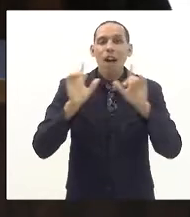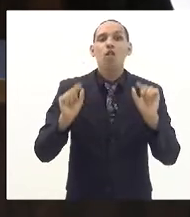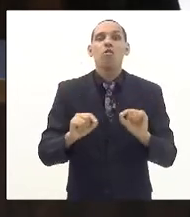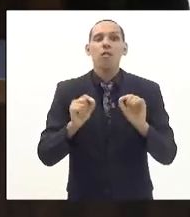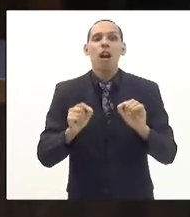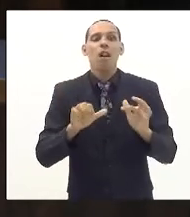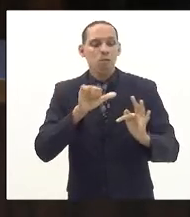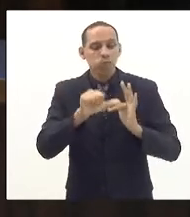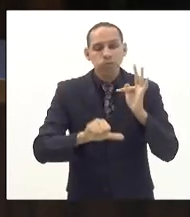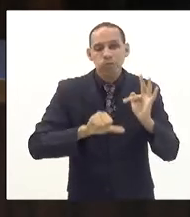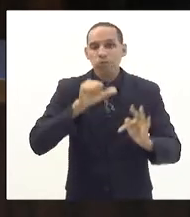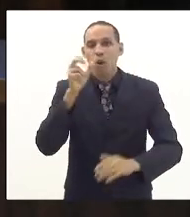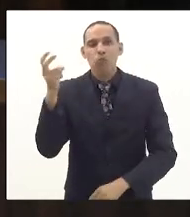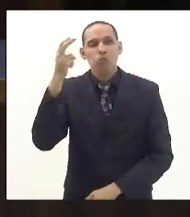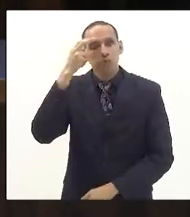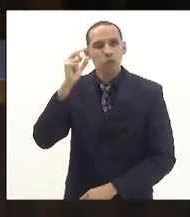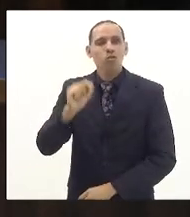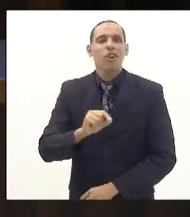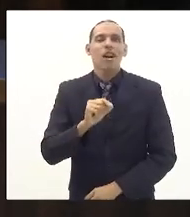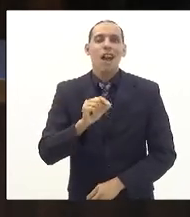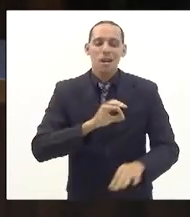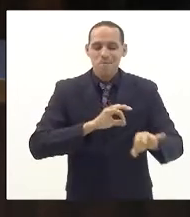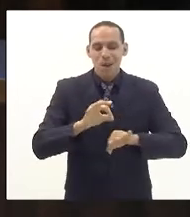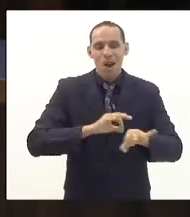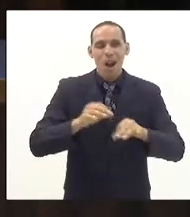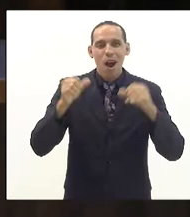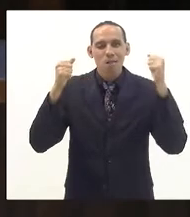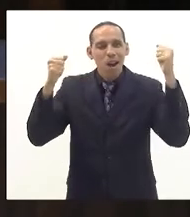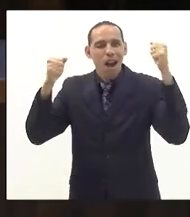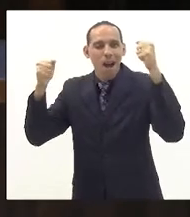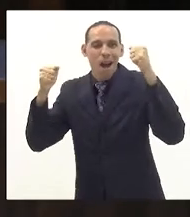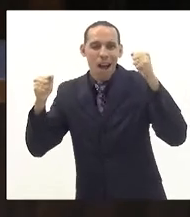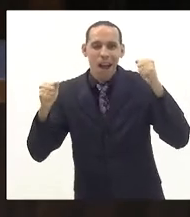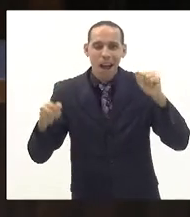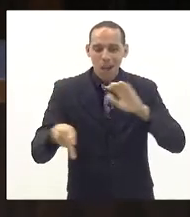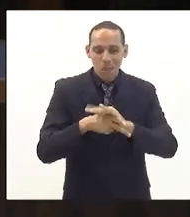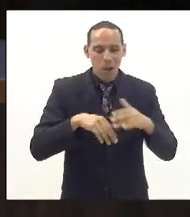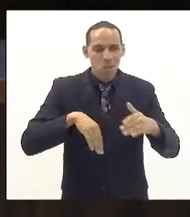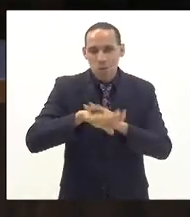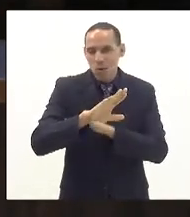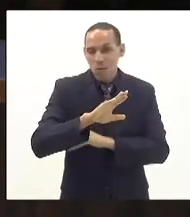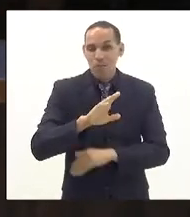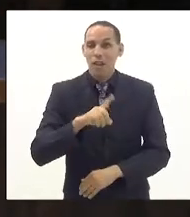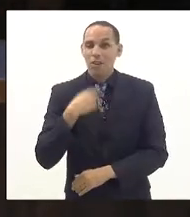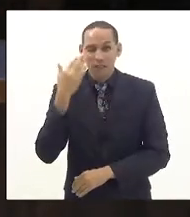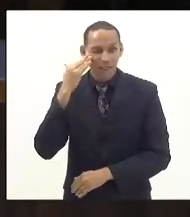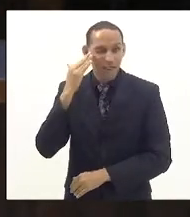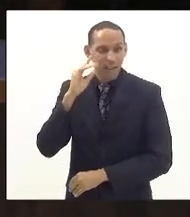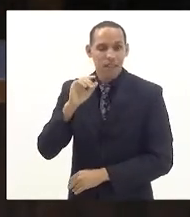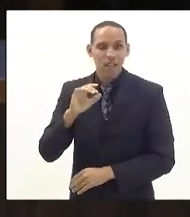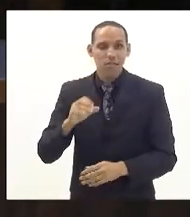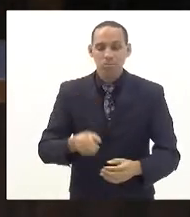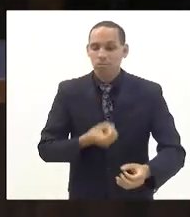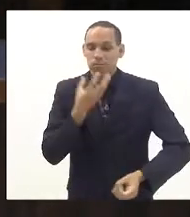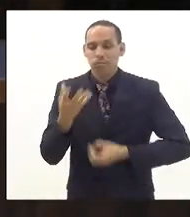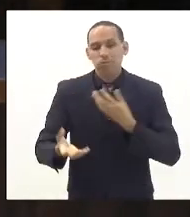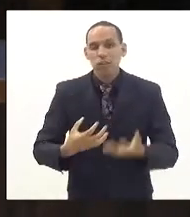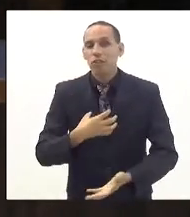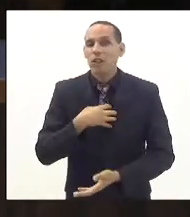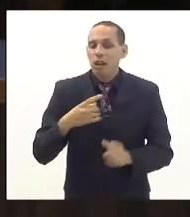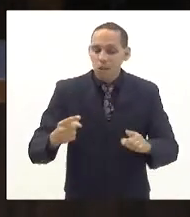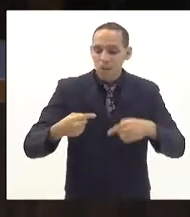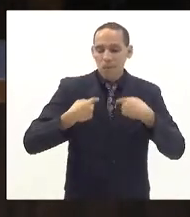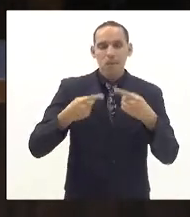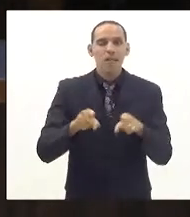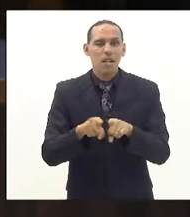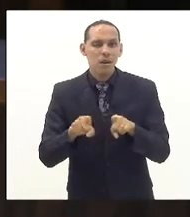fenômeno cultural que é a organização da torcida em torno do futebol. Essa forma de expressão também nos atinge.